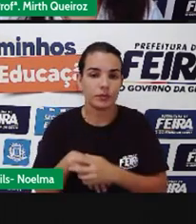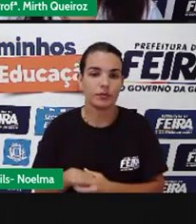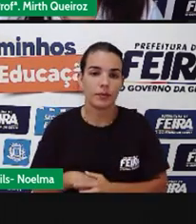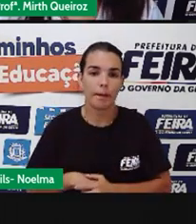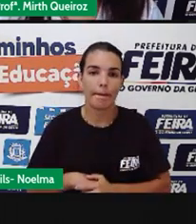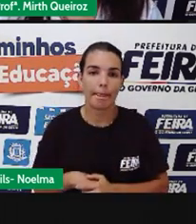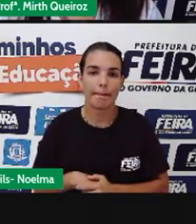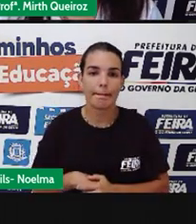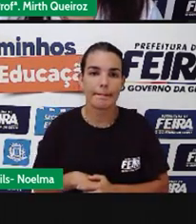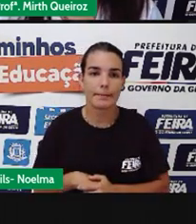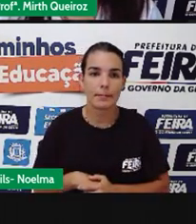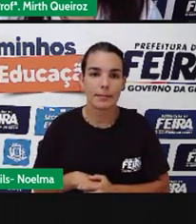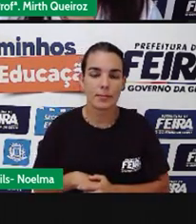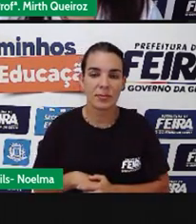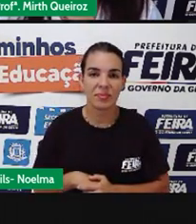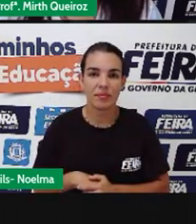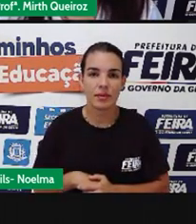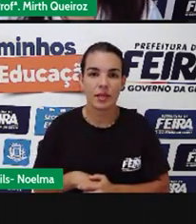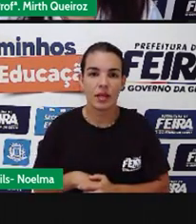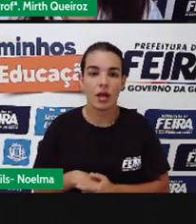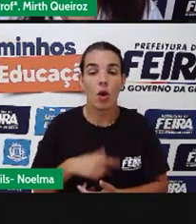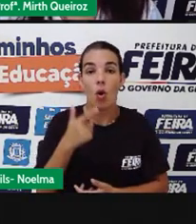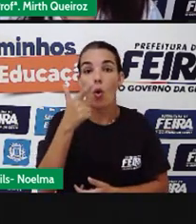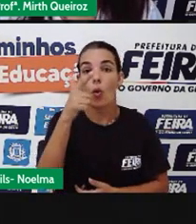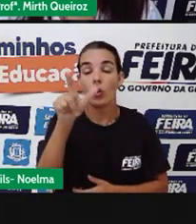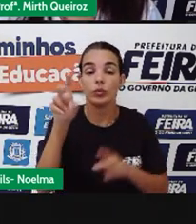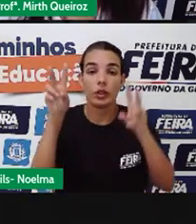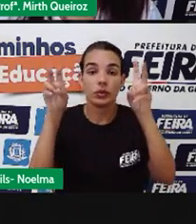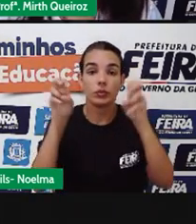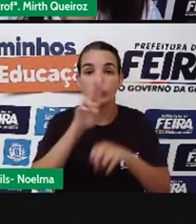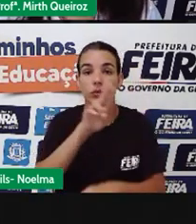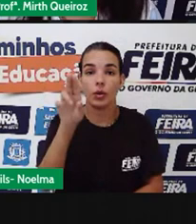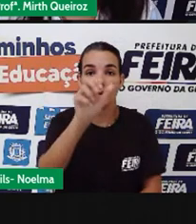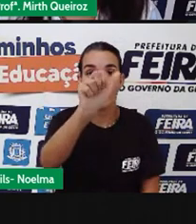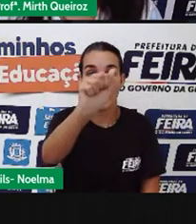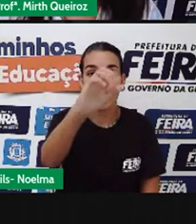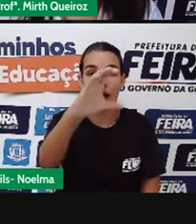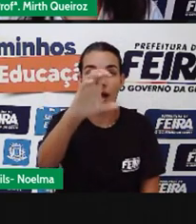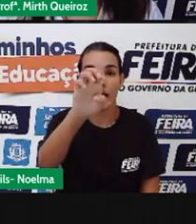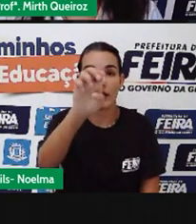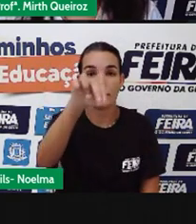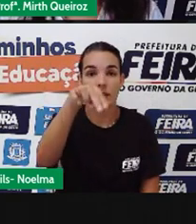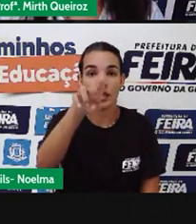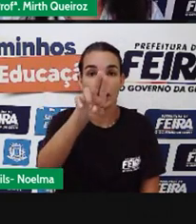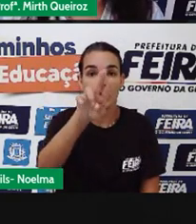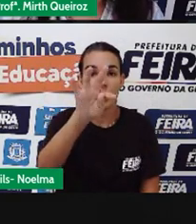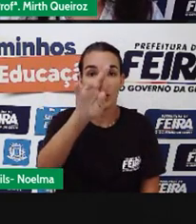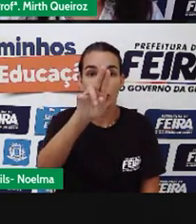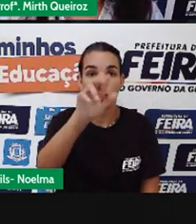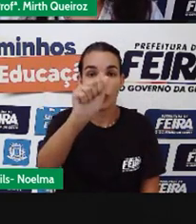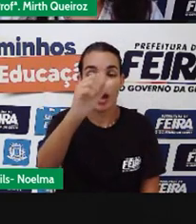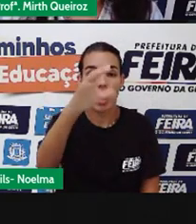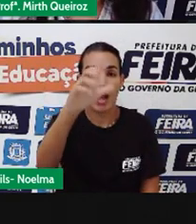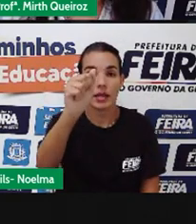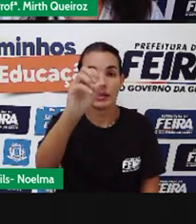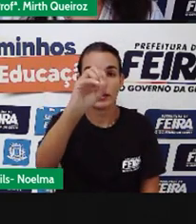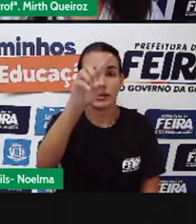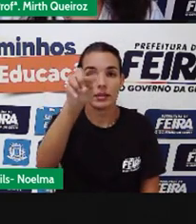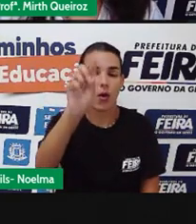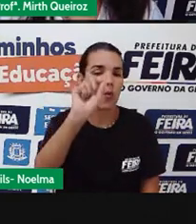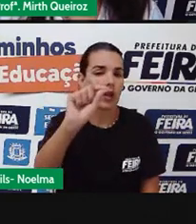Outro assunto que nós estudamos também foi a acentuação, o assunto de acentuação. Quando nós estudamos lá